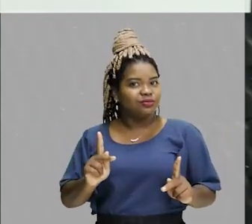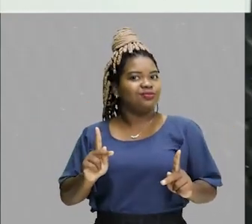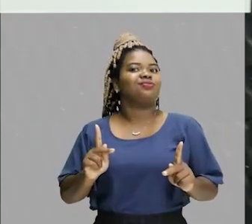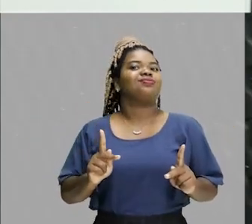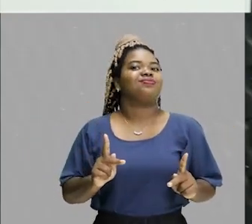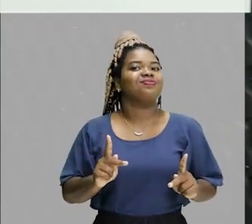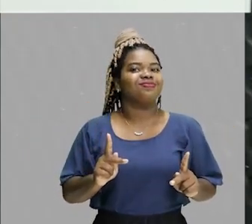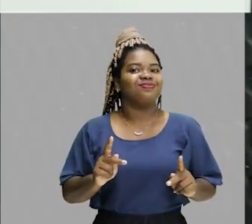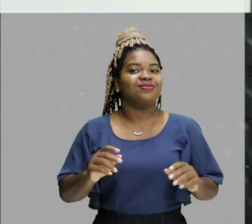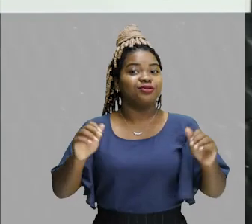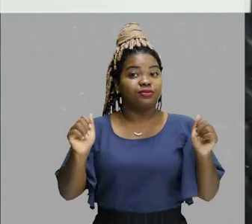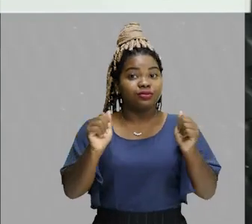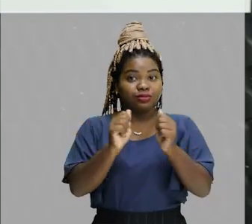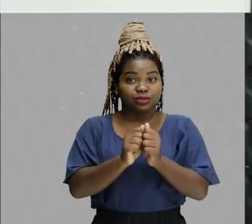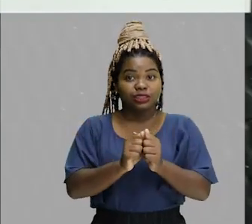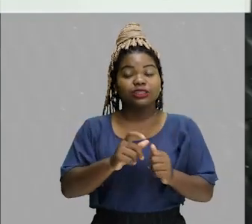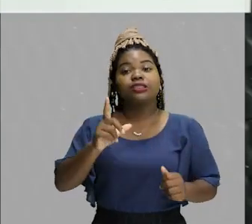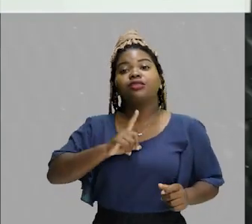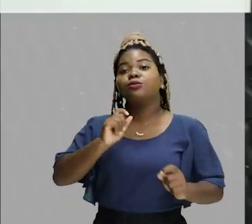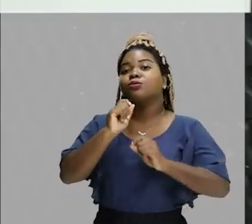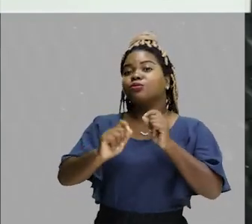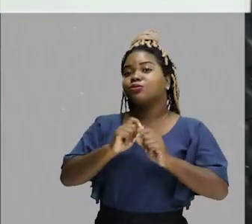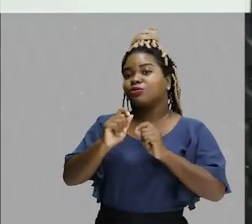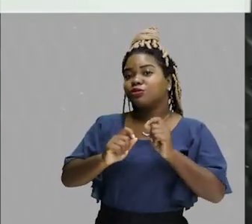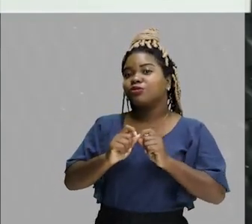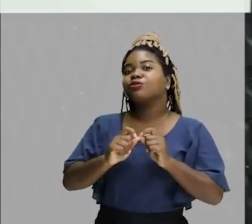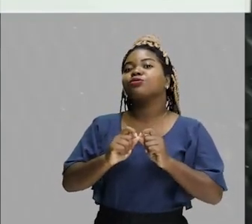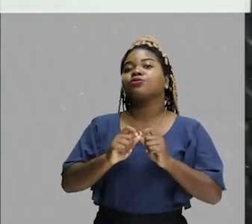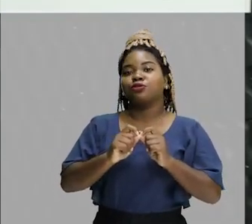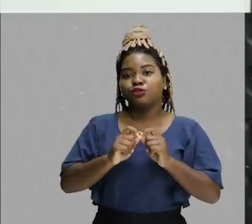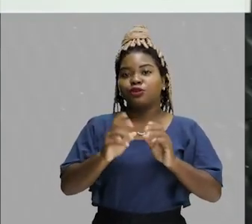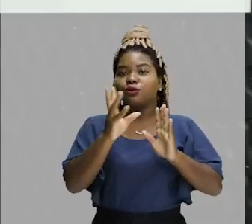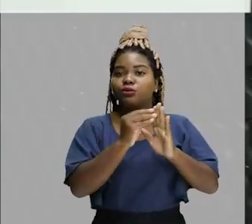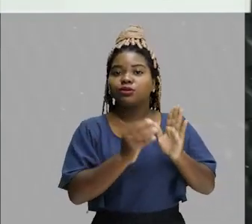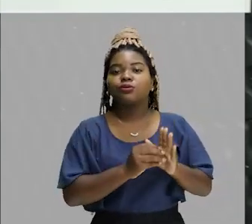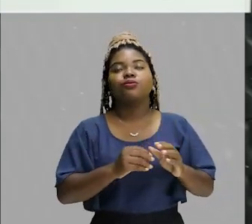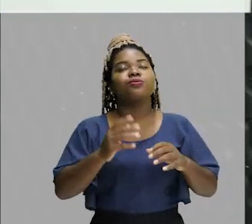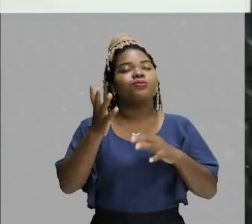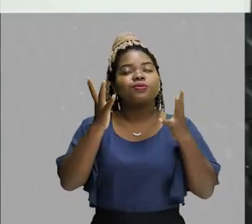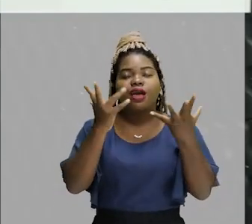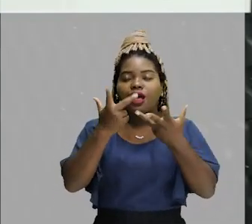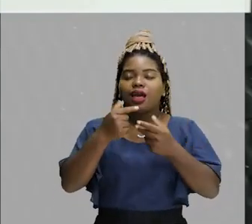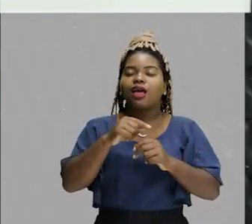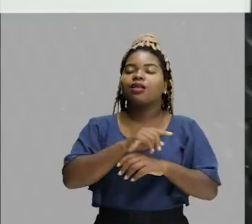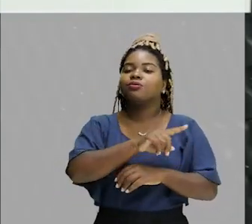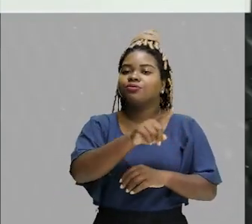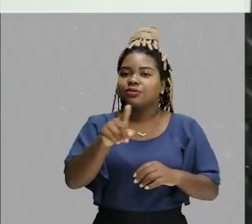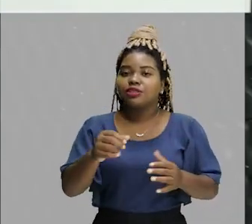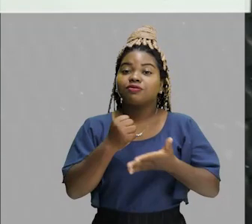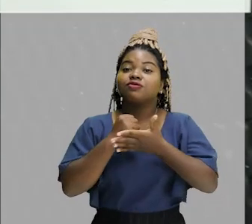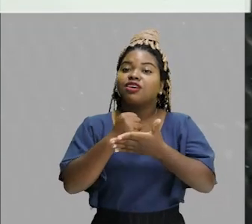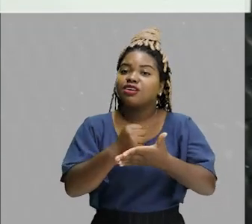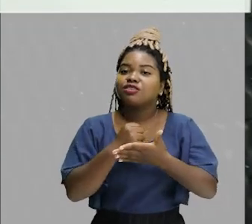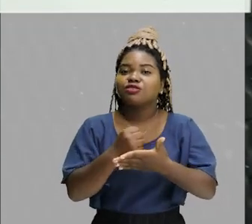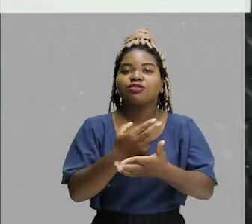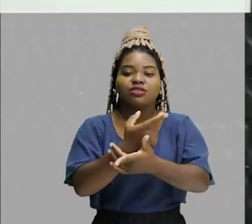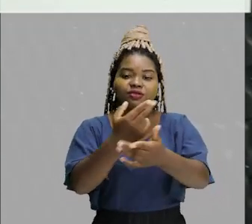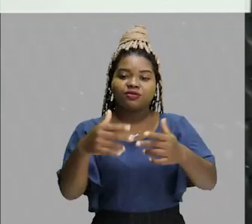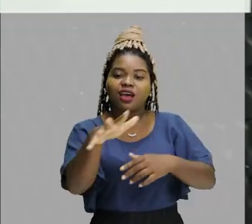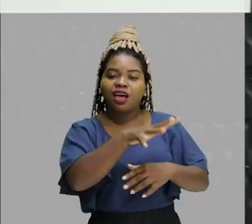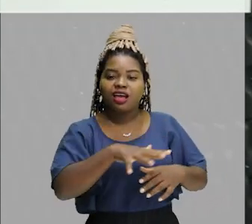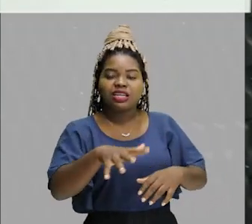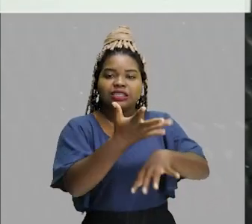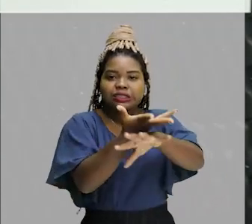nos acompanhe aqui que nós temos uma mensagem maravilhosa para vocês com esta aula e vai ajudá-los muito em várias áreas. Olha, nós